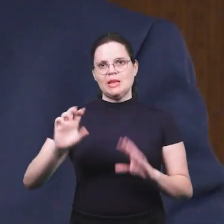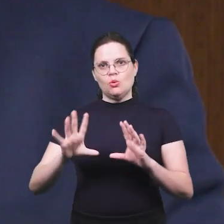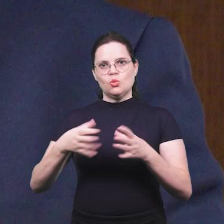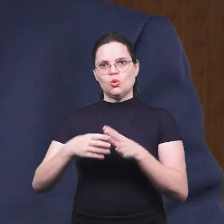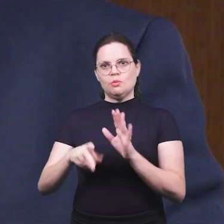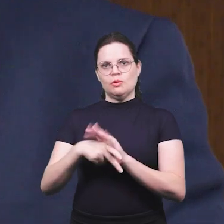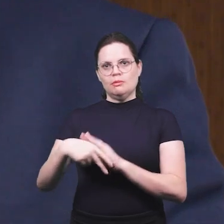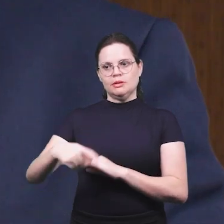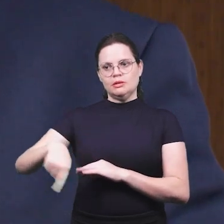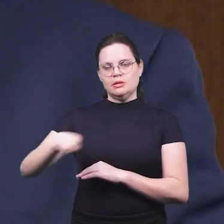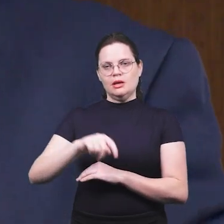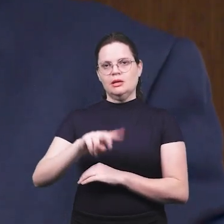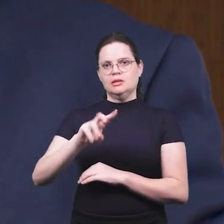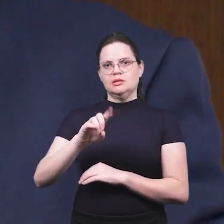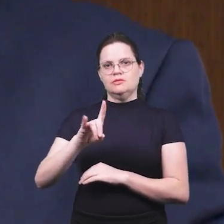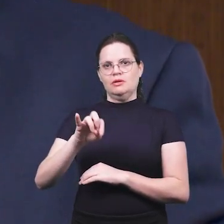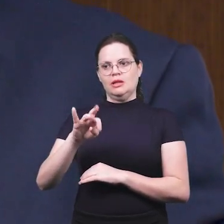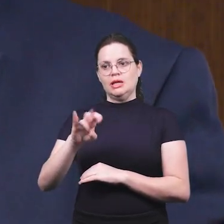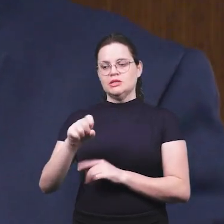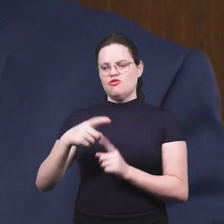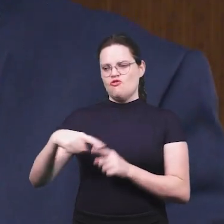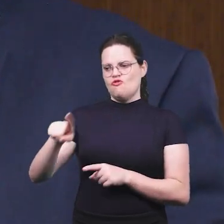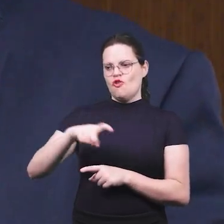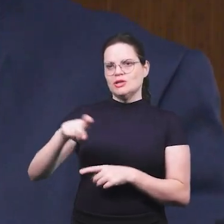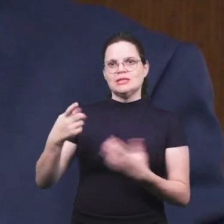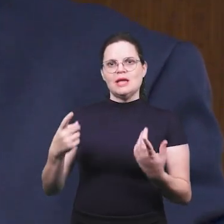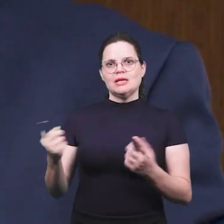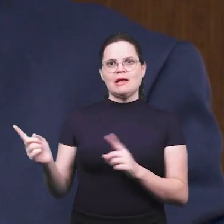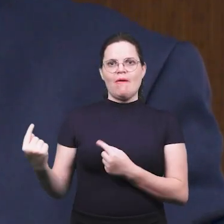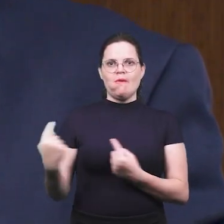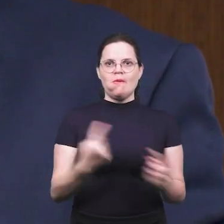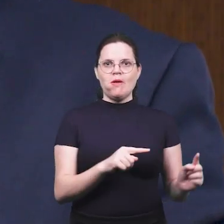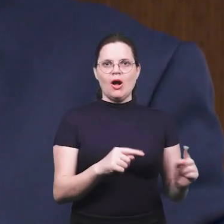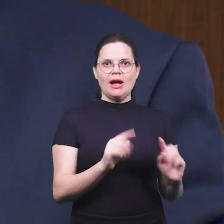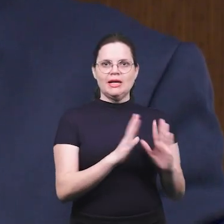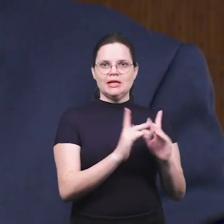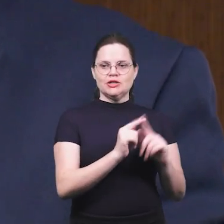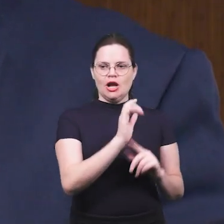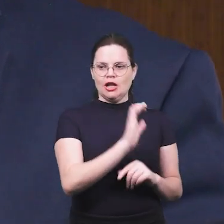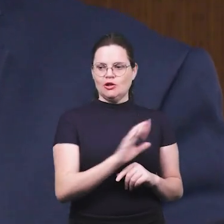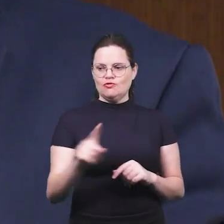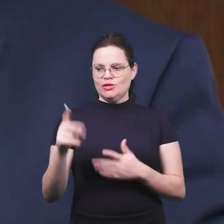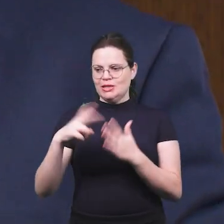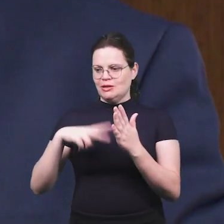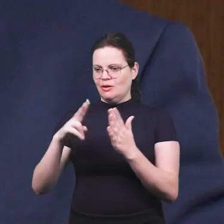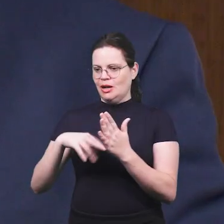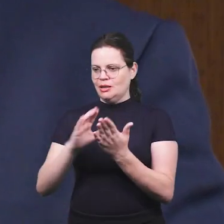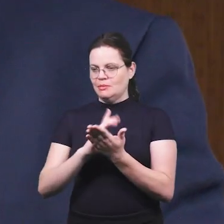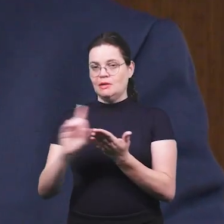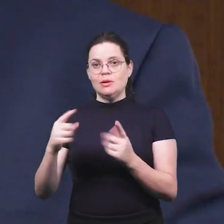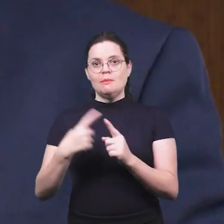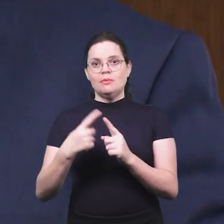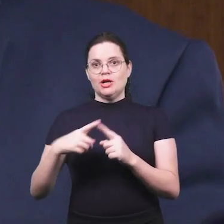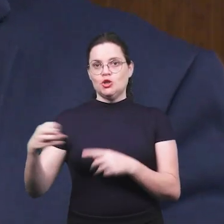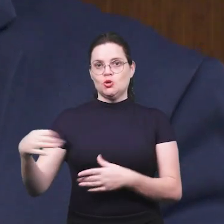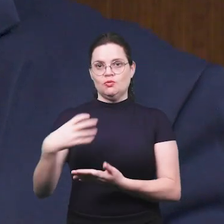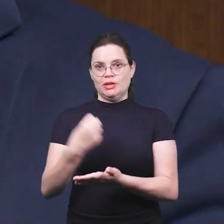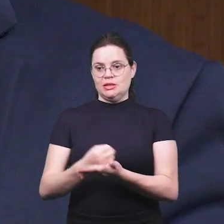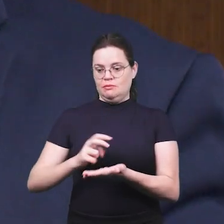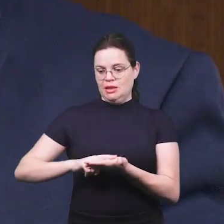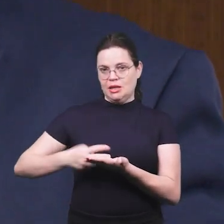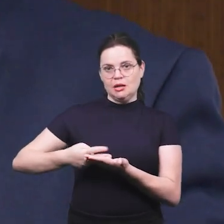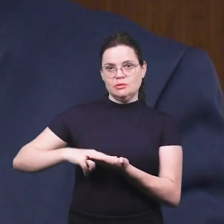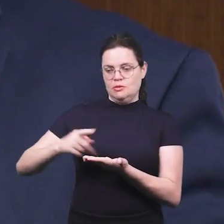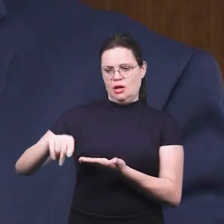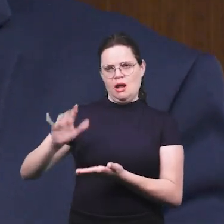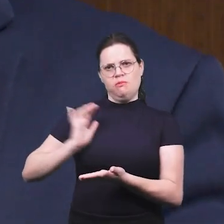os valdenses como hereges. Por quê? Porque eles estavam lendo a Bíblia. Ele traduziu o Novo Testamento, né? Ele